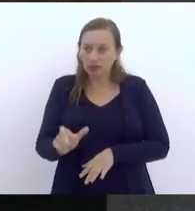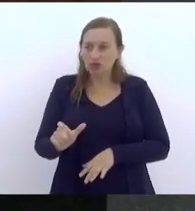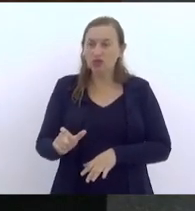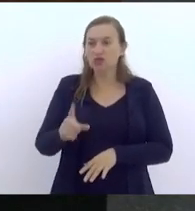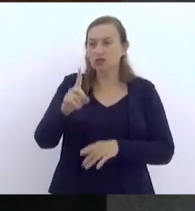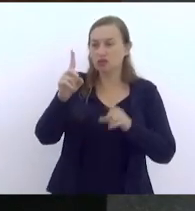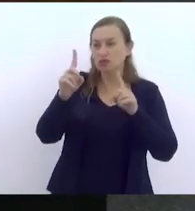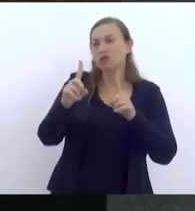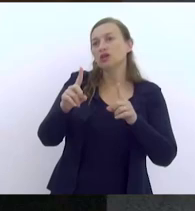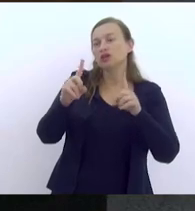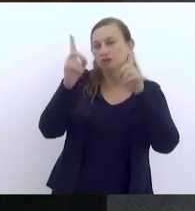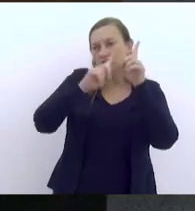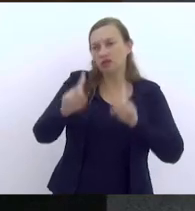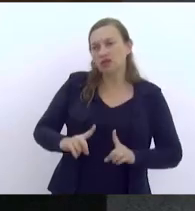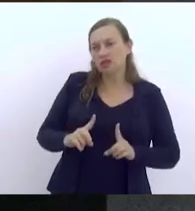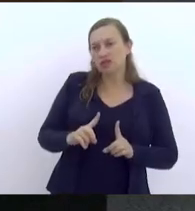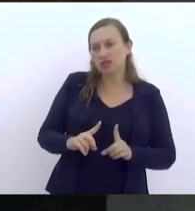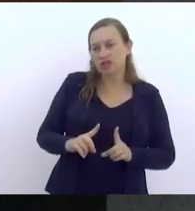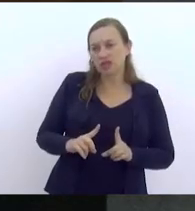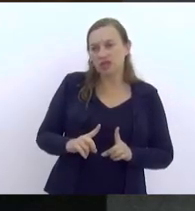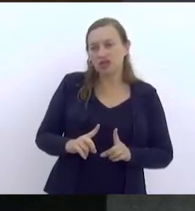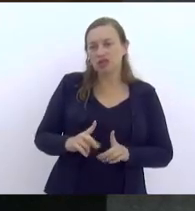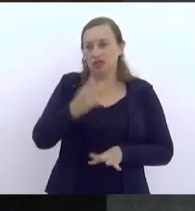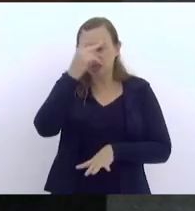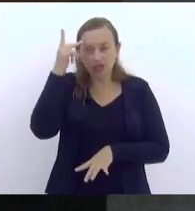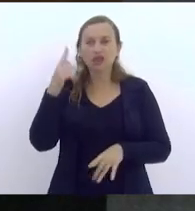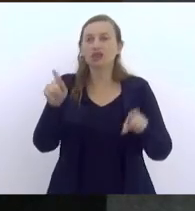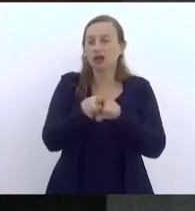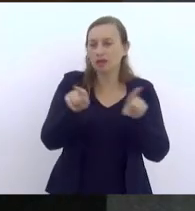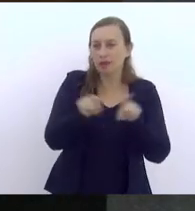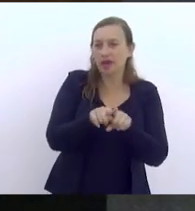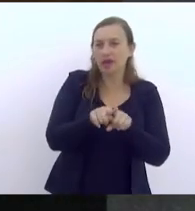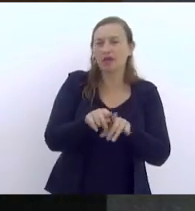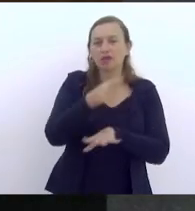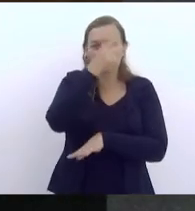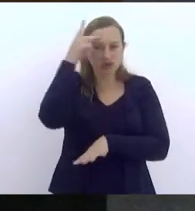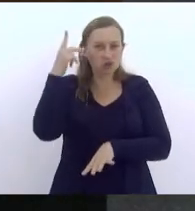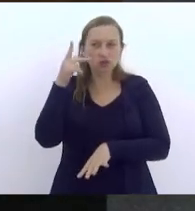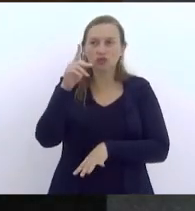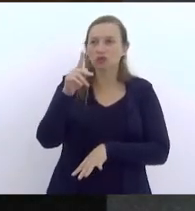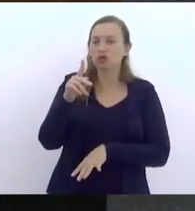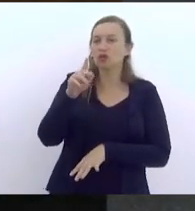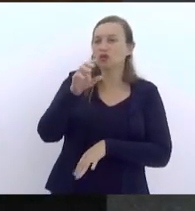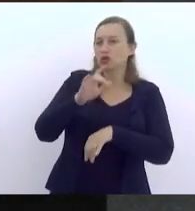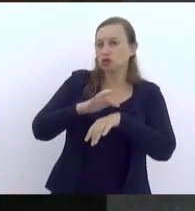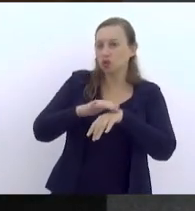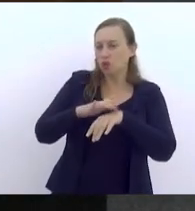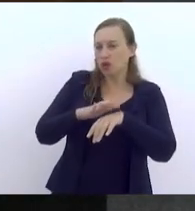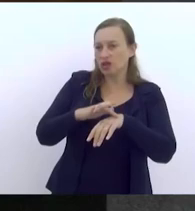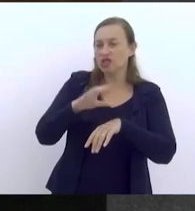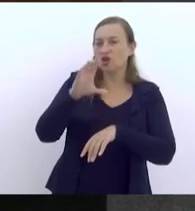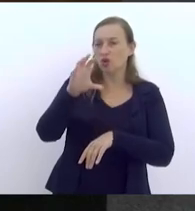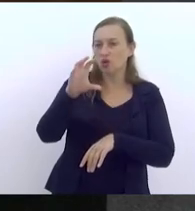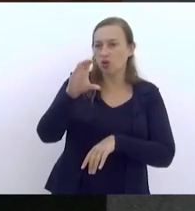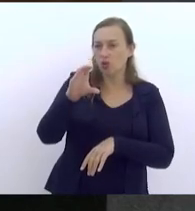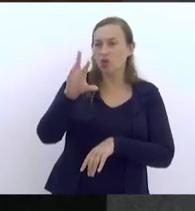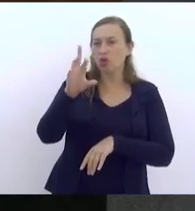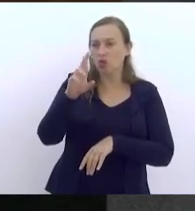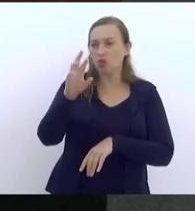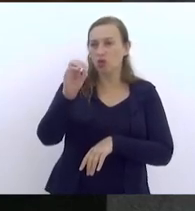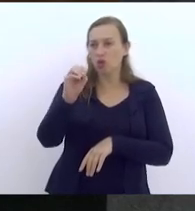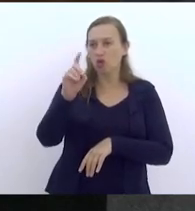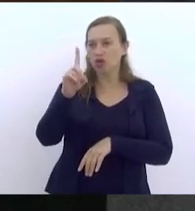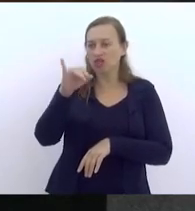de doença crônica e especificar eventual discriminação ocorrida nos estabelecimentos de ensino, creches similares.